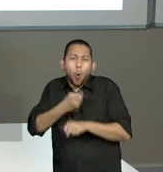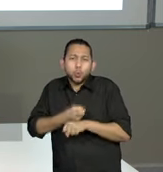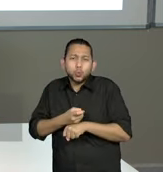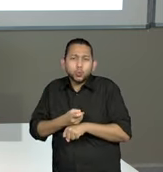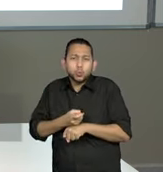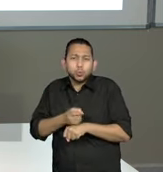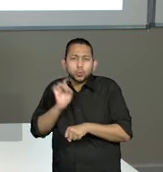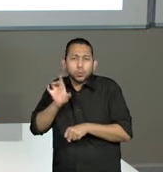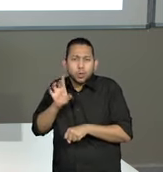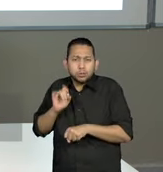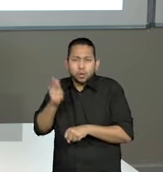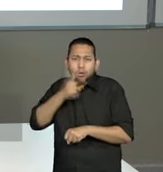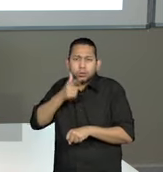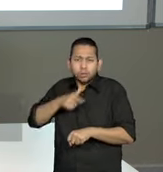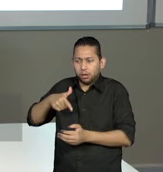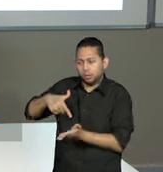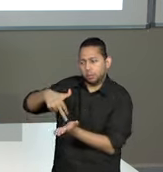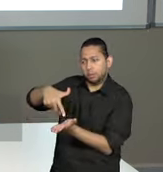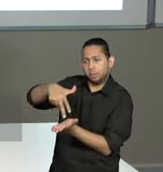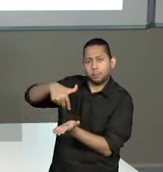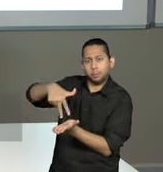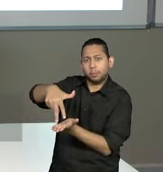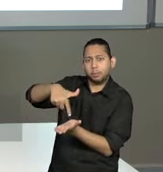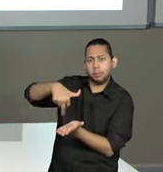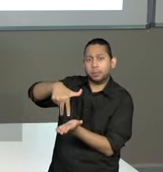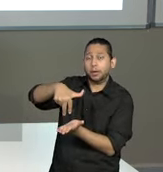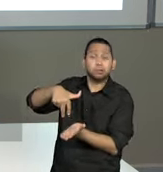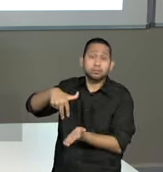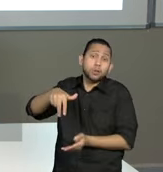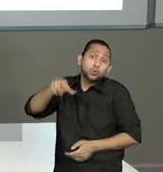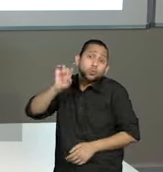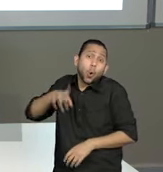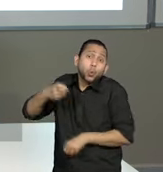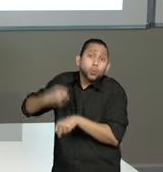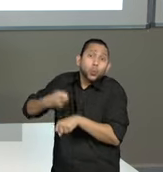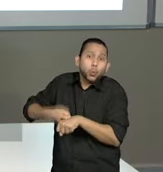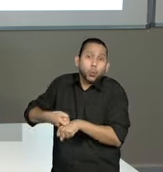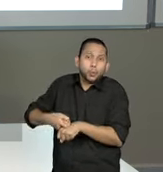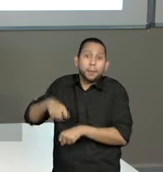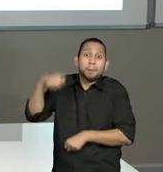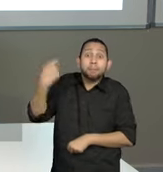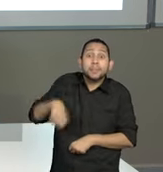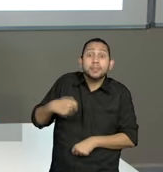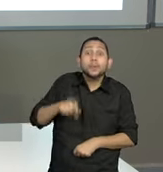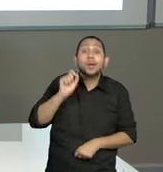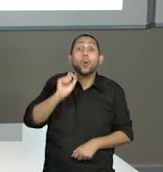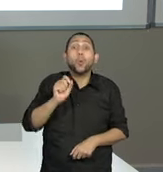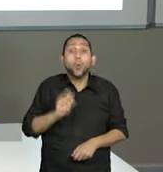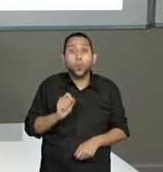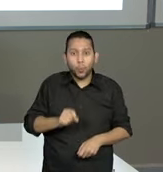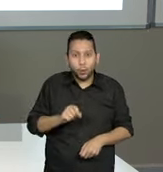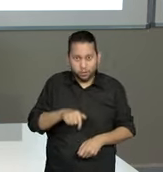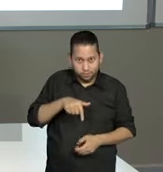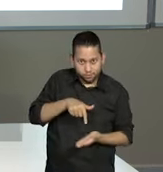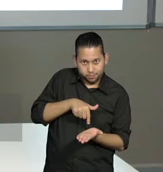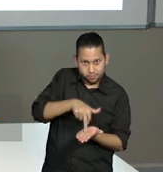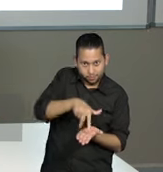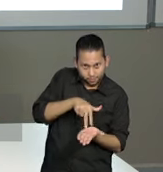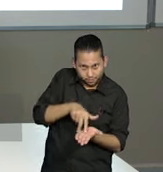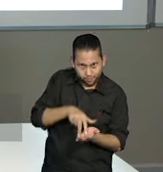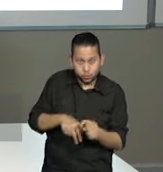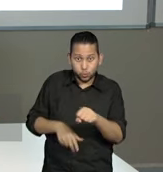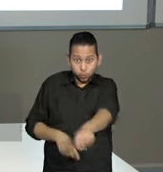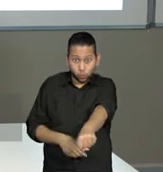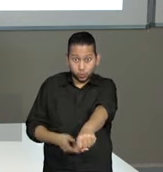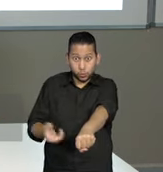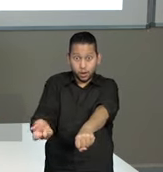ele precisa de outras estruturas que estejam puxando esse osso para que